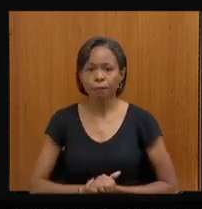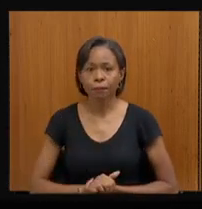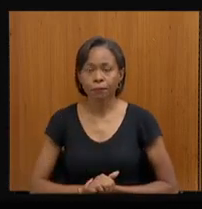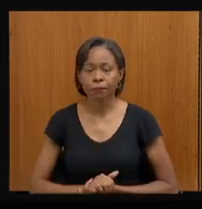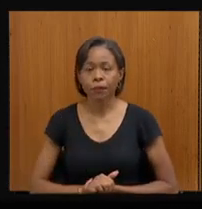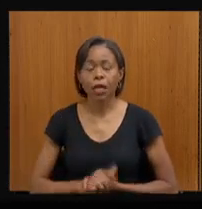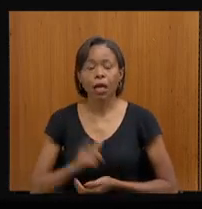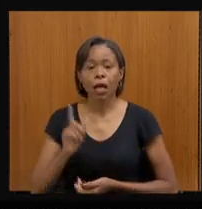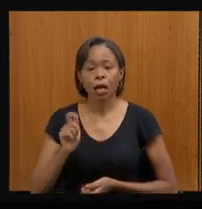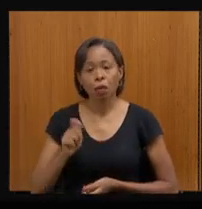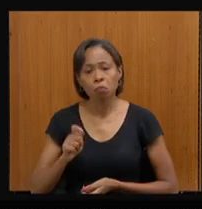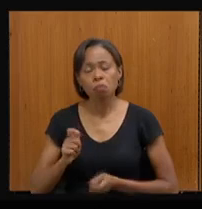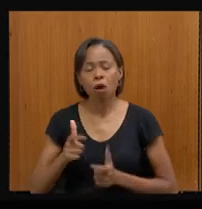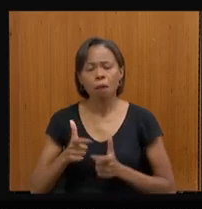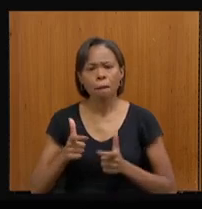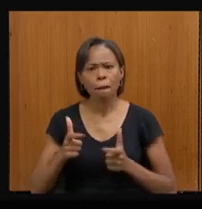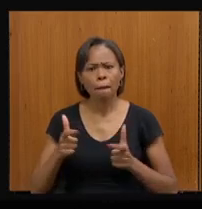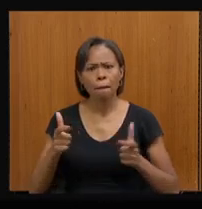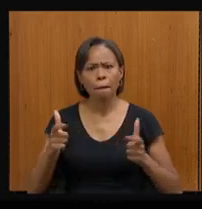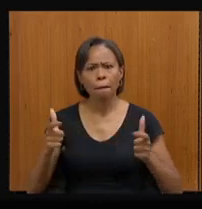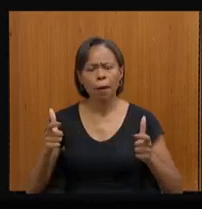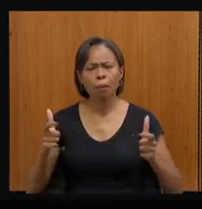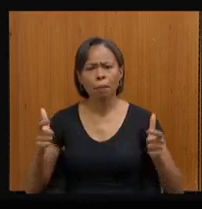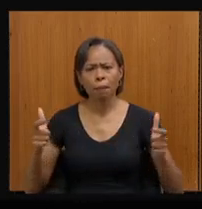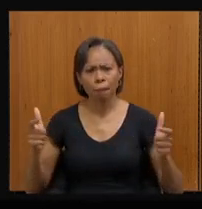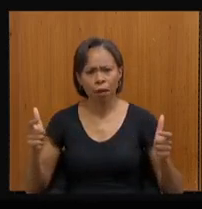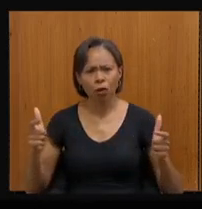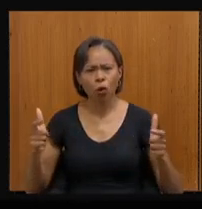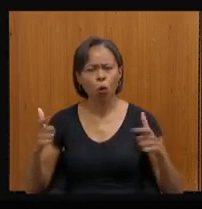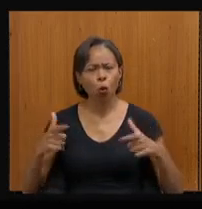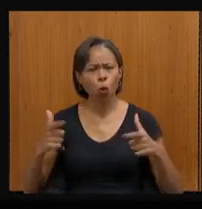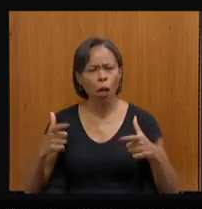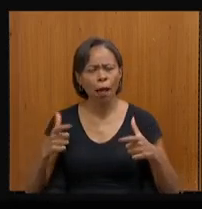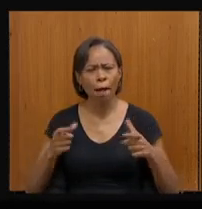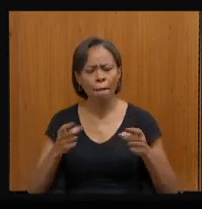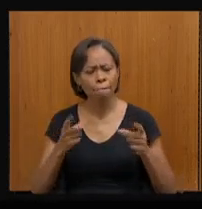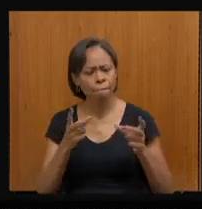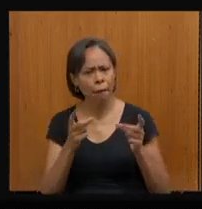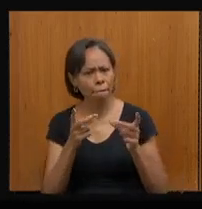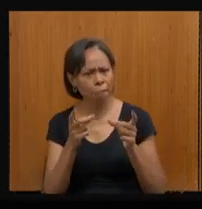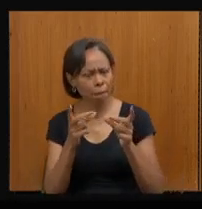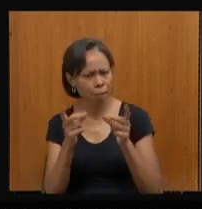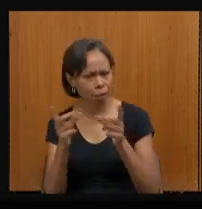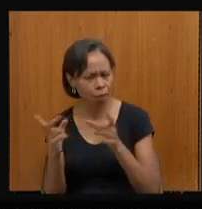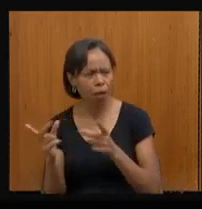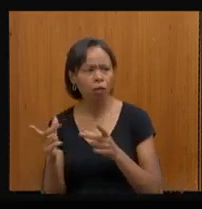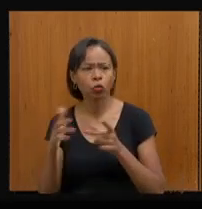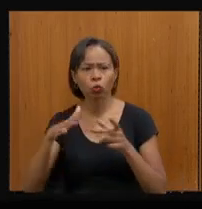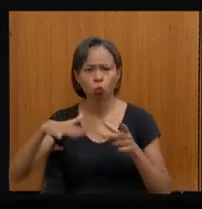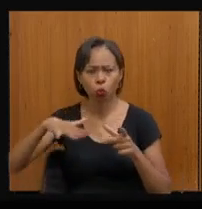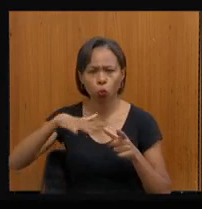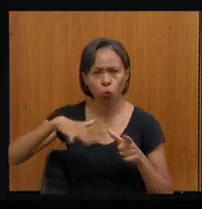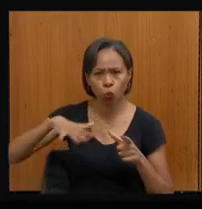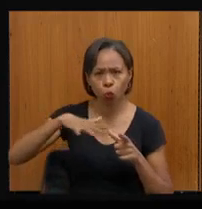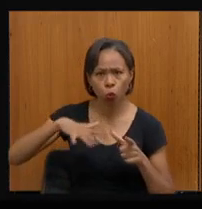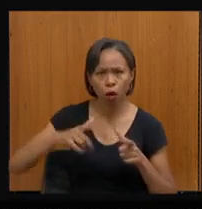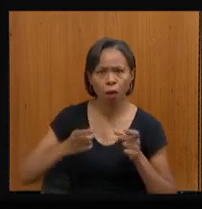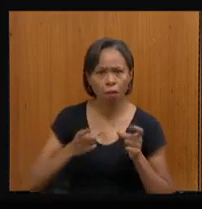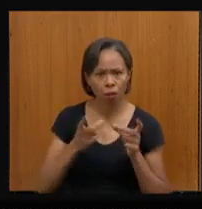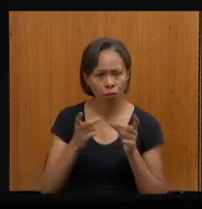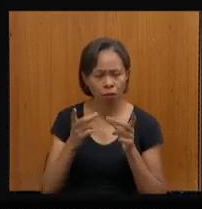fácil ampliação ele tem uma dúzia de processos de exportação das muitas zonas de processamento de exportação